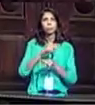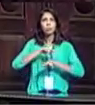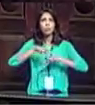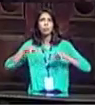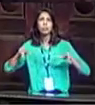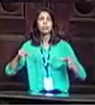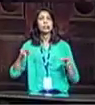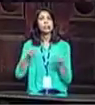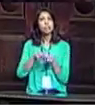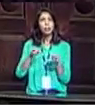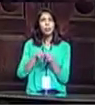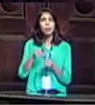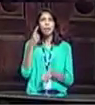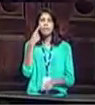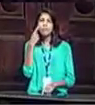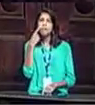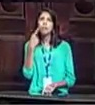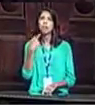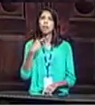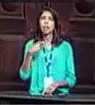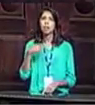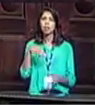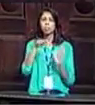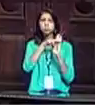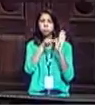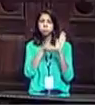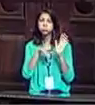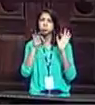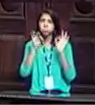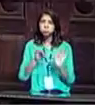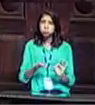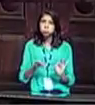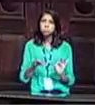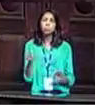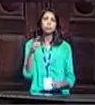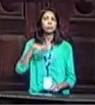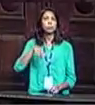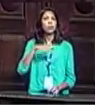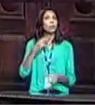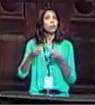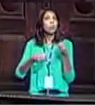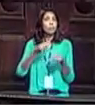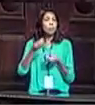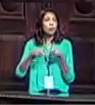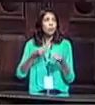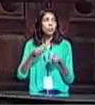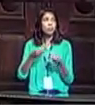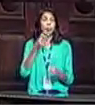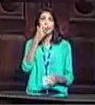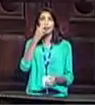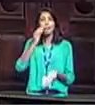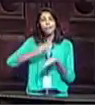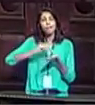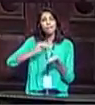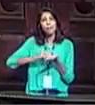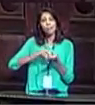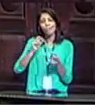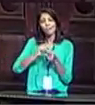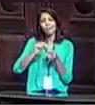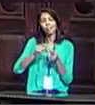e caminhar para o cumprimento das normas, nós é que ficamos com o dever de fazê-lo.